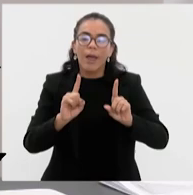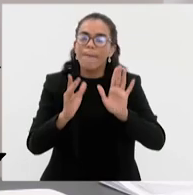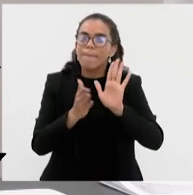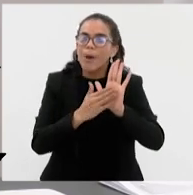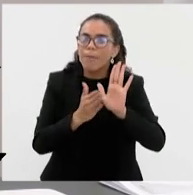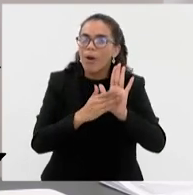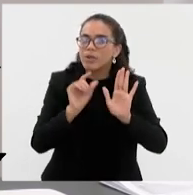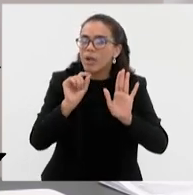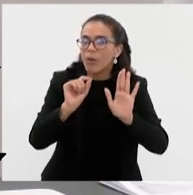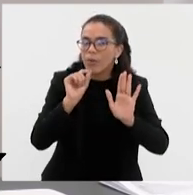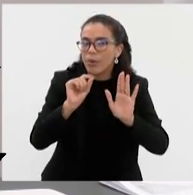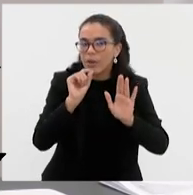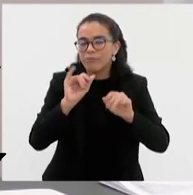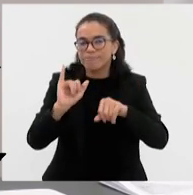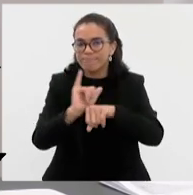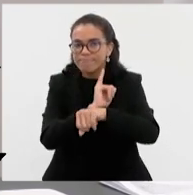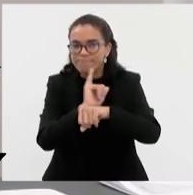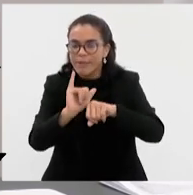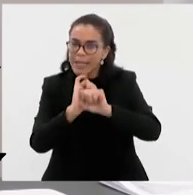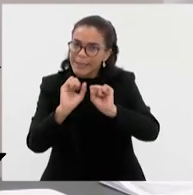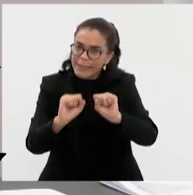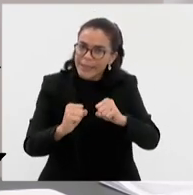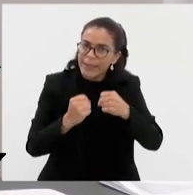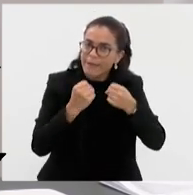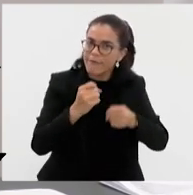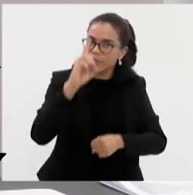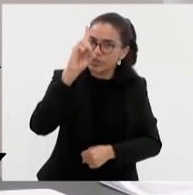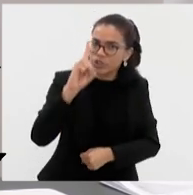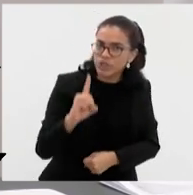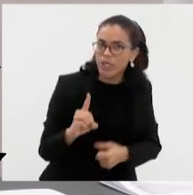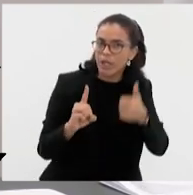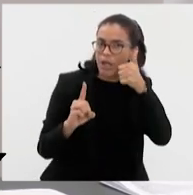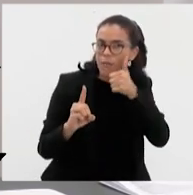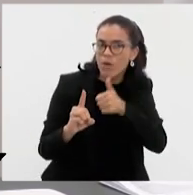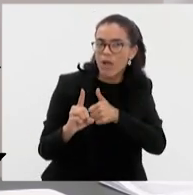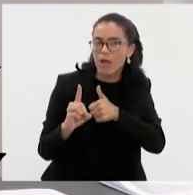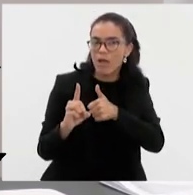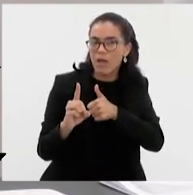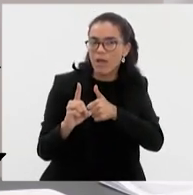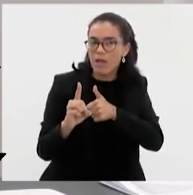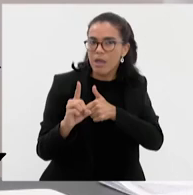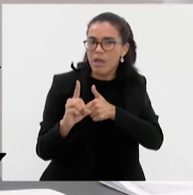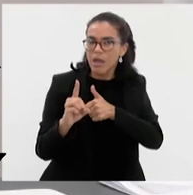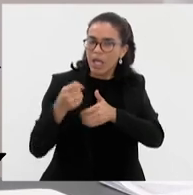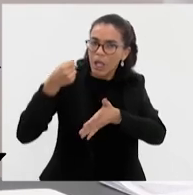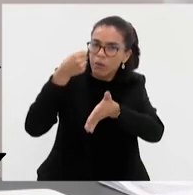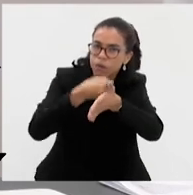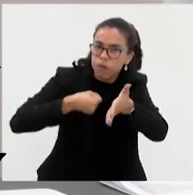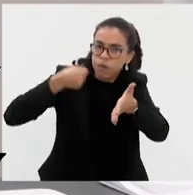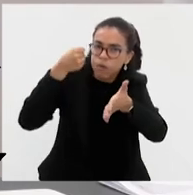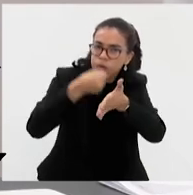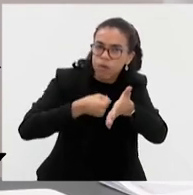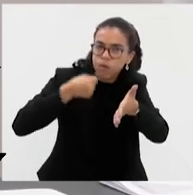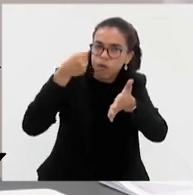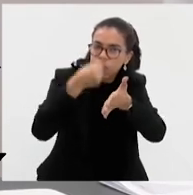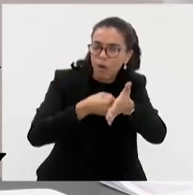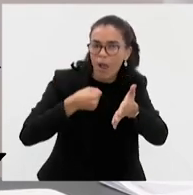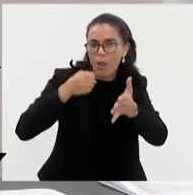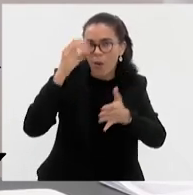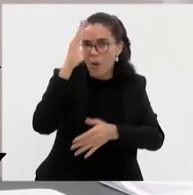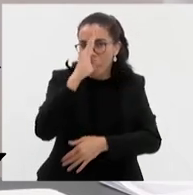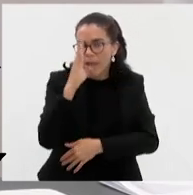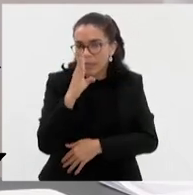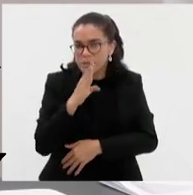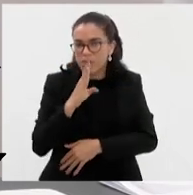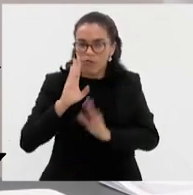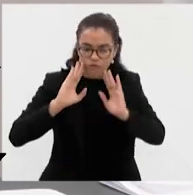grande instrumento de defesa do direito das mulheres, que estavam sendo, Brasil afora, e obviamente que eu me atenho